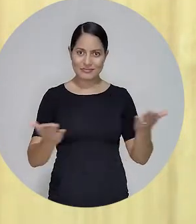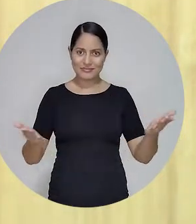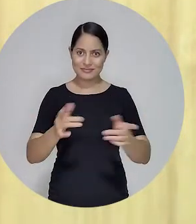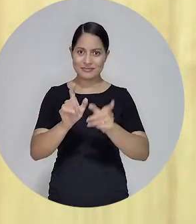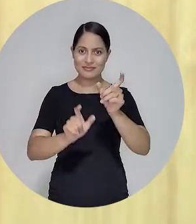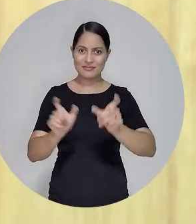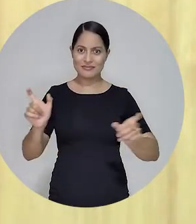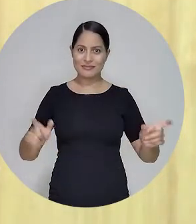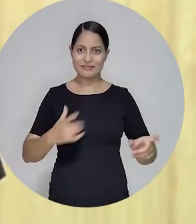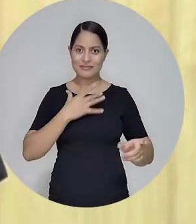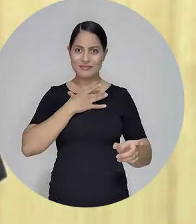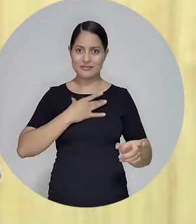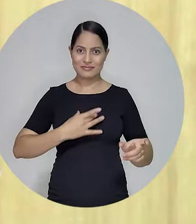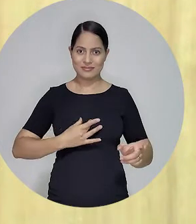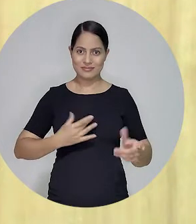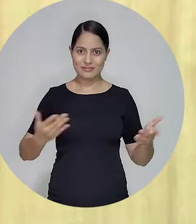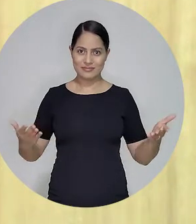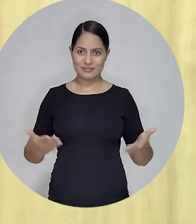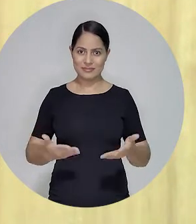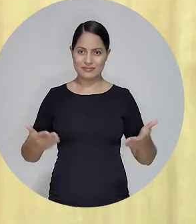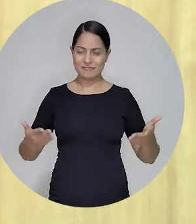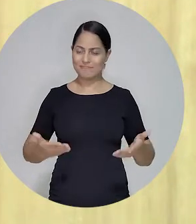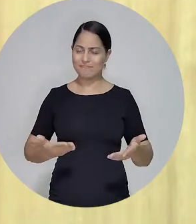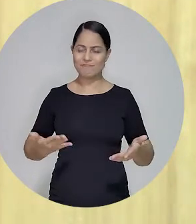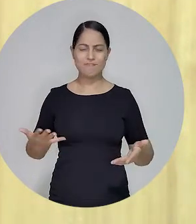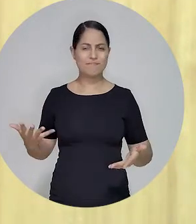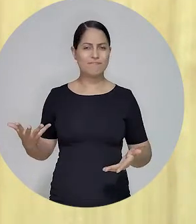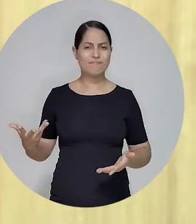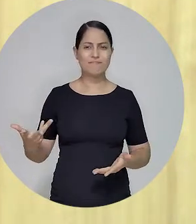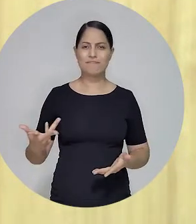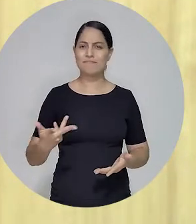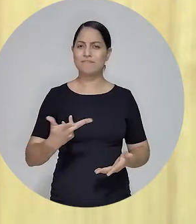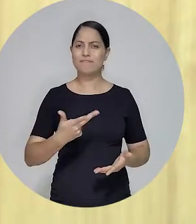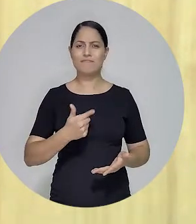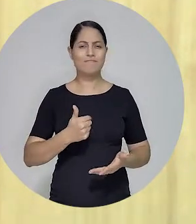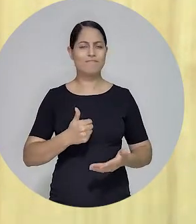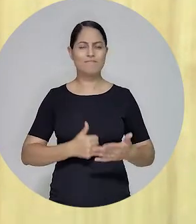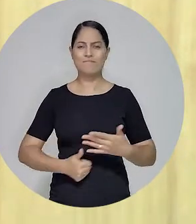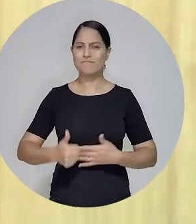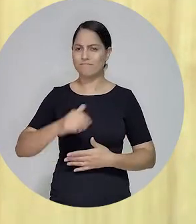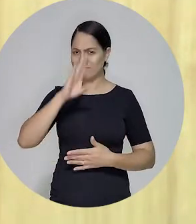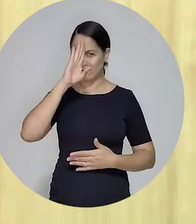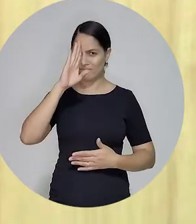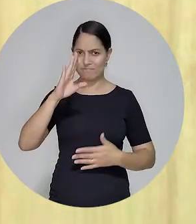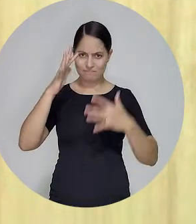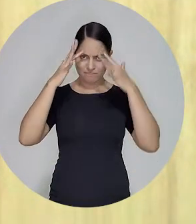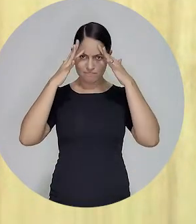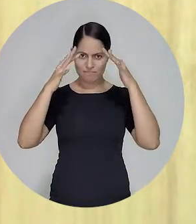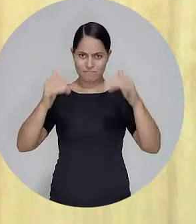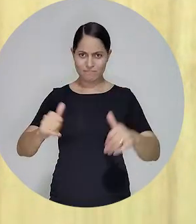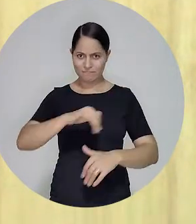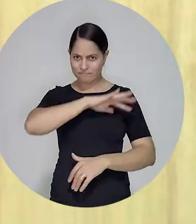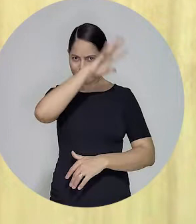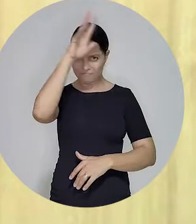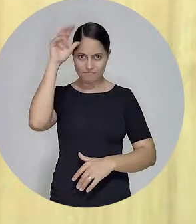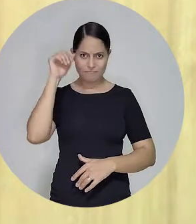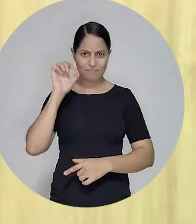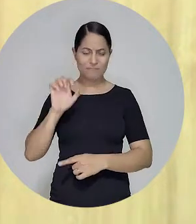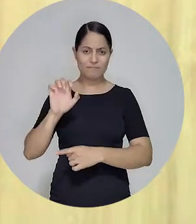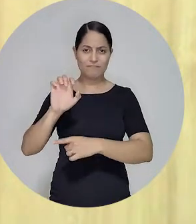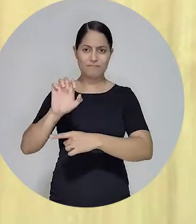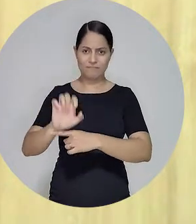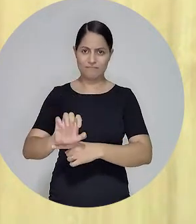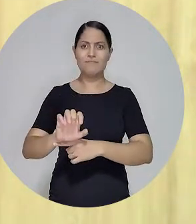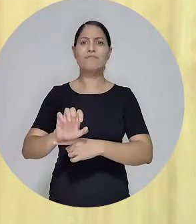agraciados. Nessa cerimônia de entrega da mais elevada distinção honorífica do Tribunal de Justiça do Estado do